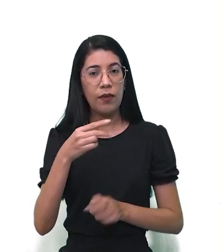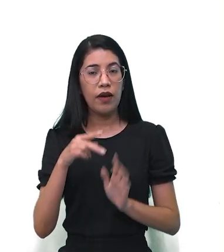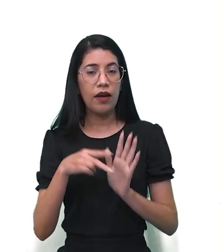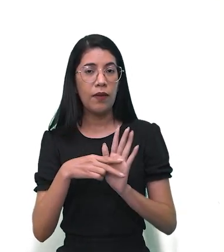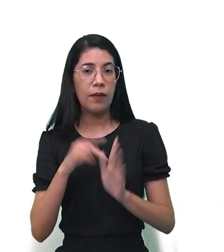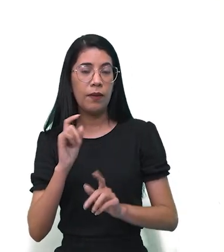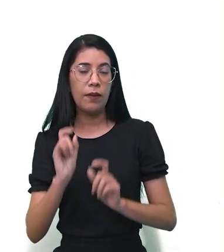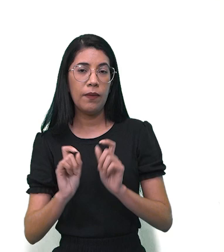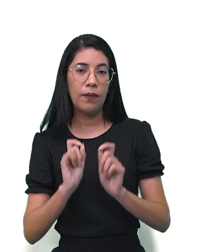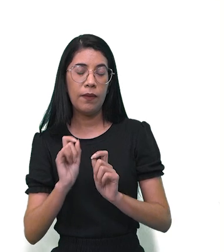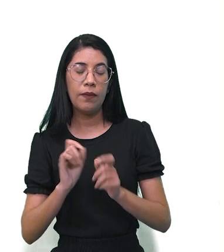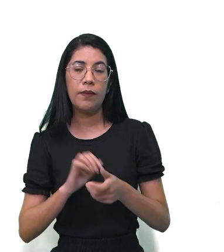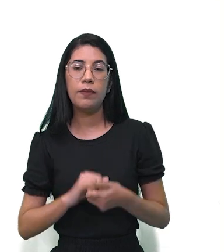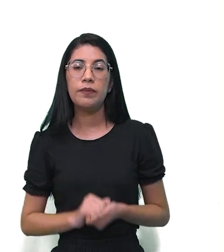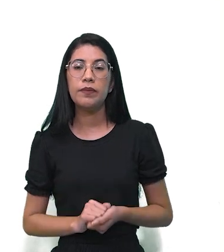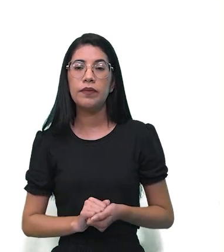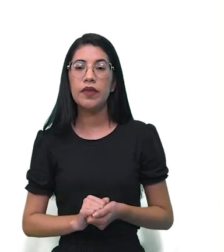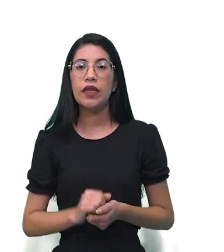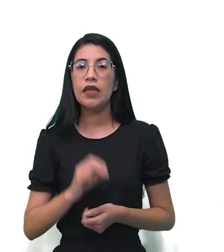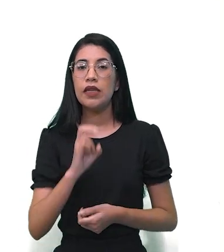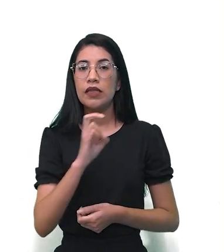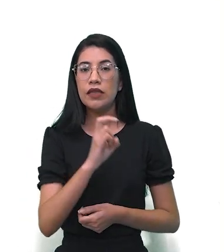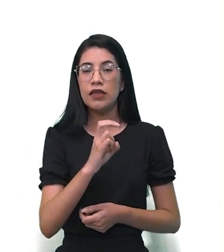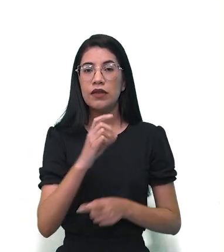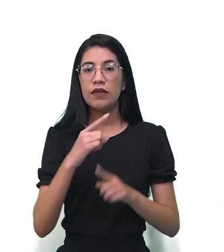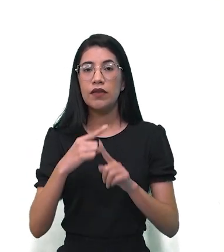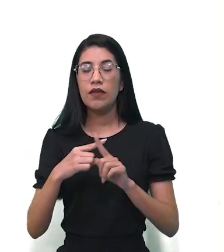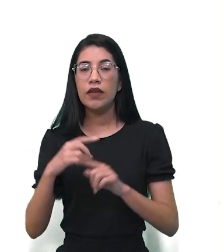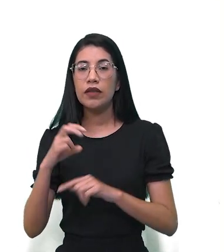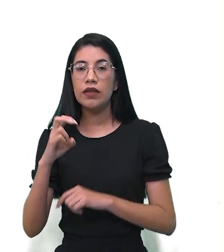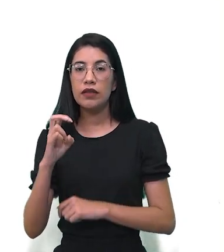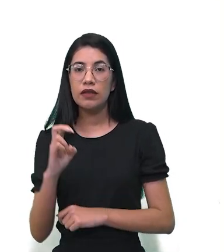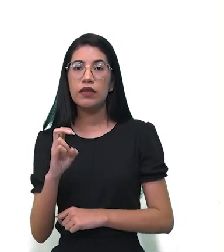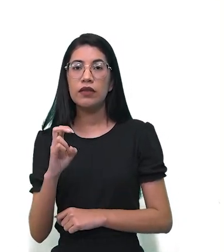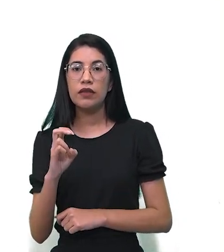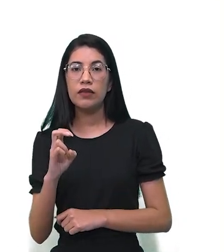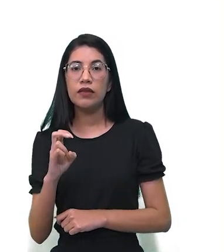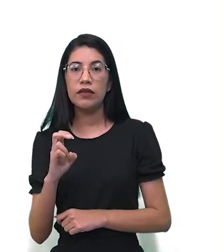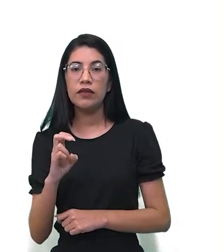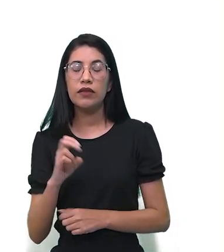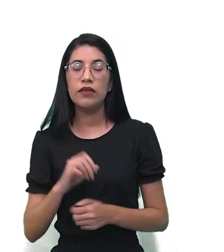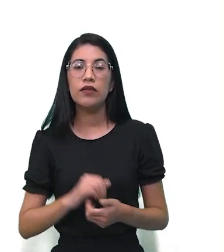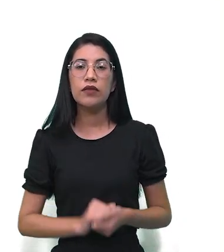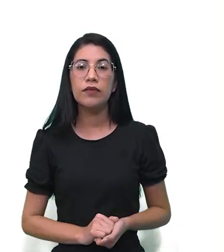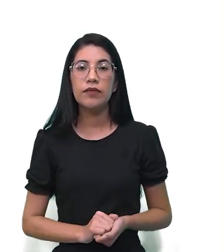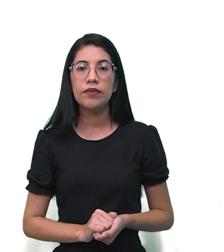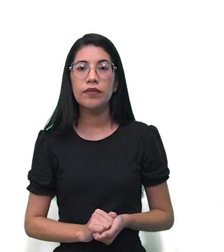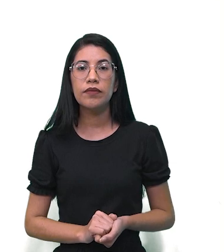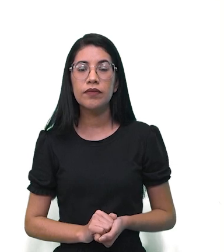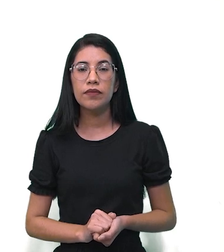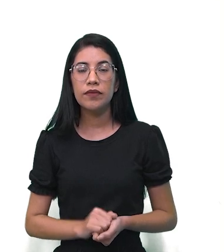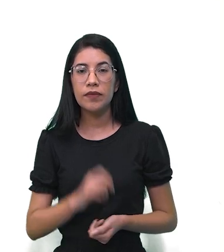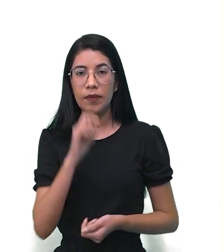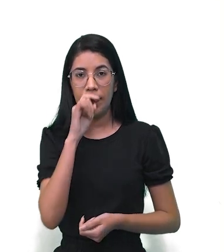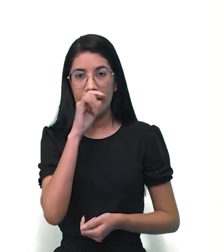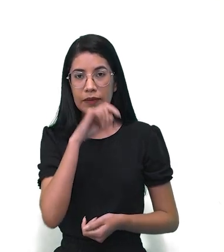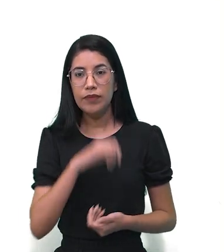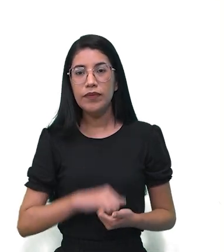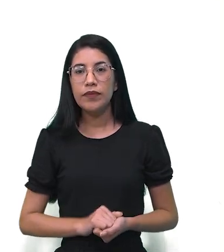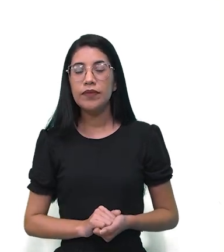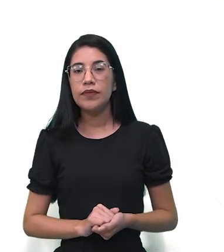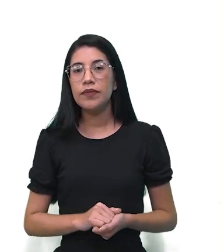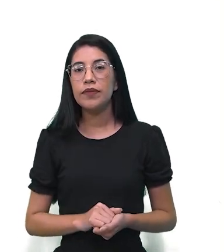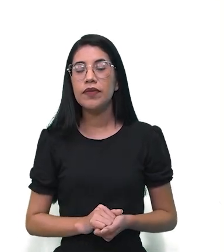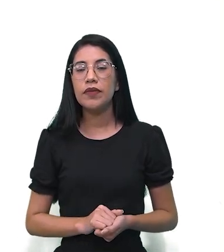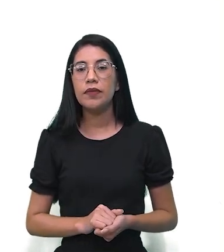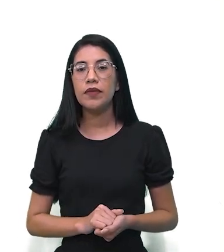quadrado nada mais é que 5 vezes 5. Não é? Eu tenho a